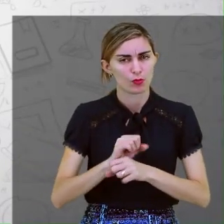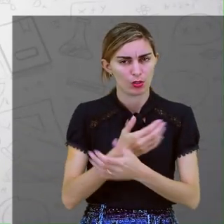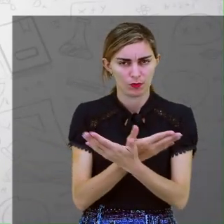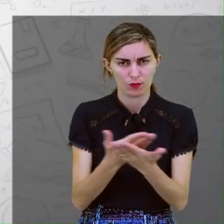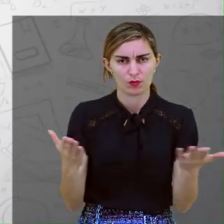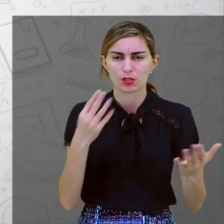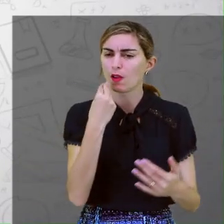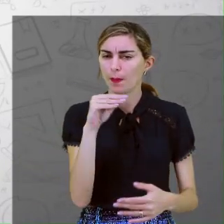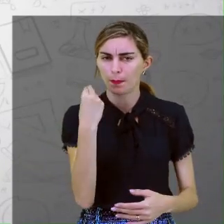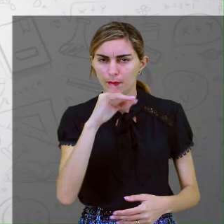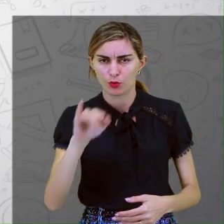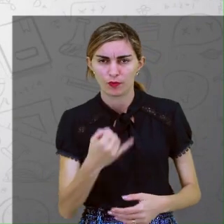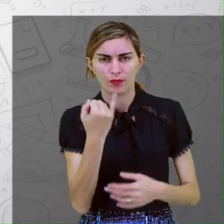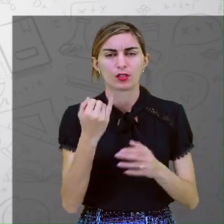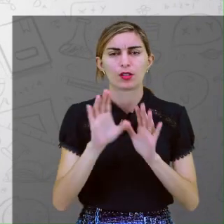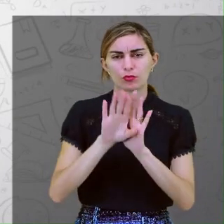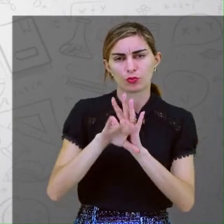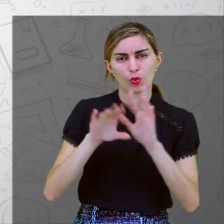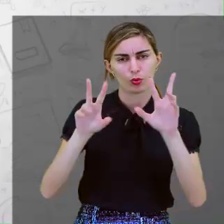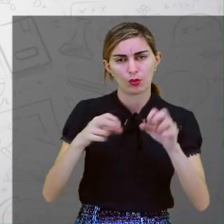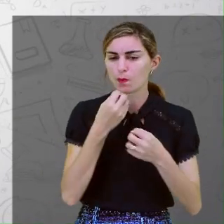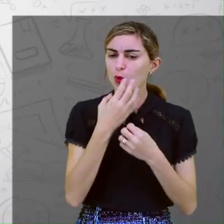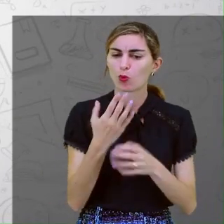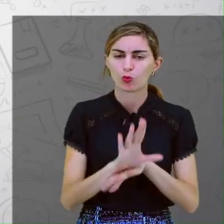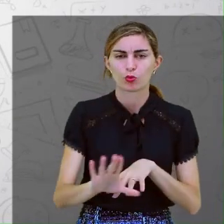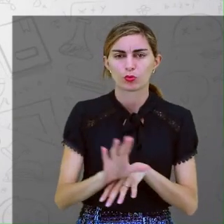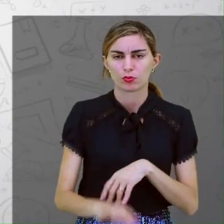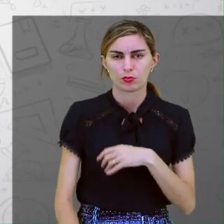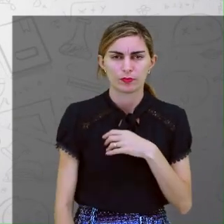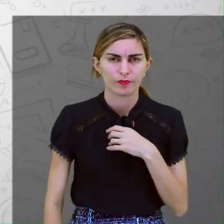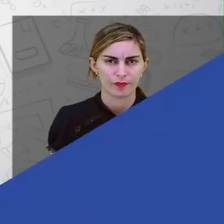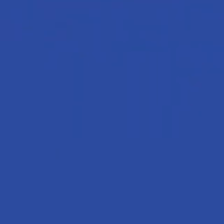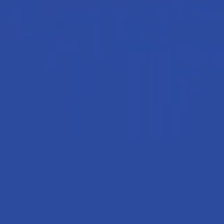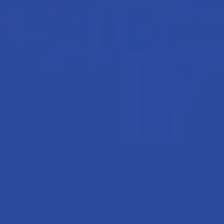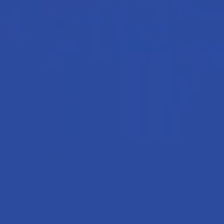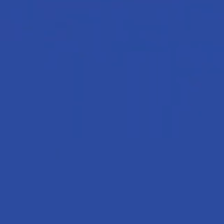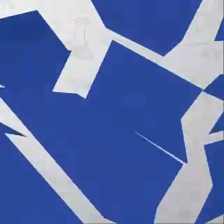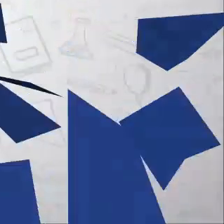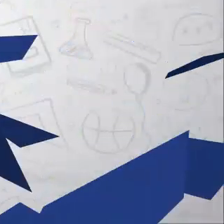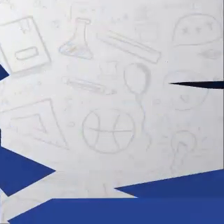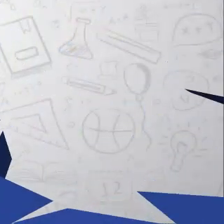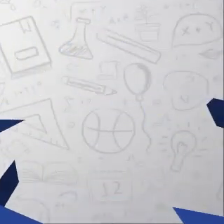Espero que vocês tenham aproveitado aí o conteúdo e um bom curso.